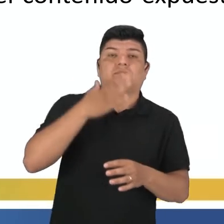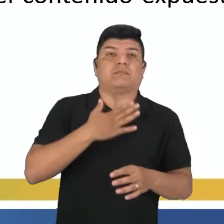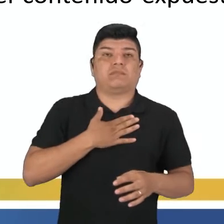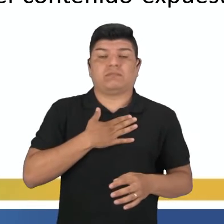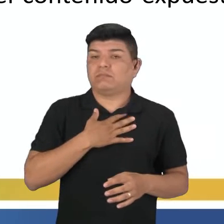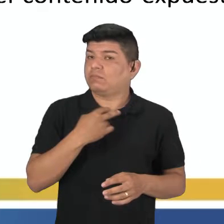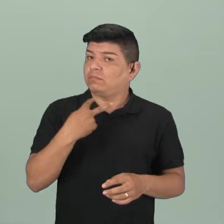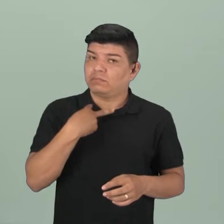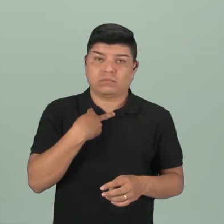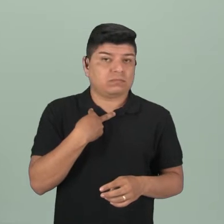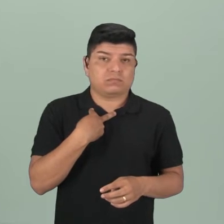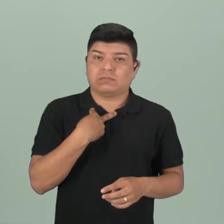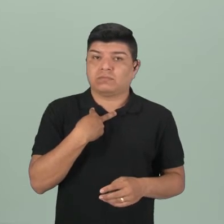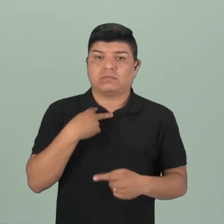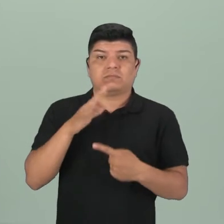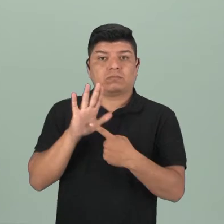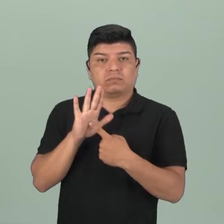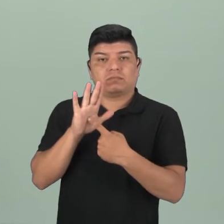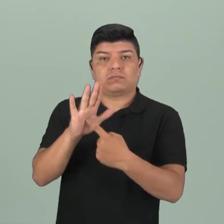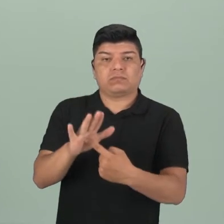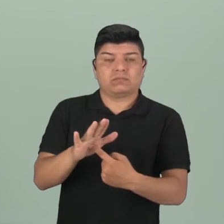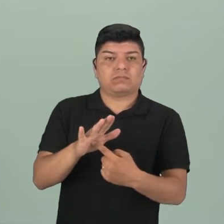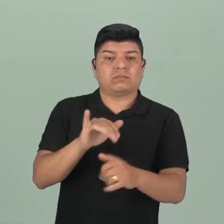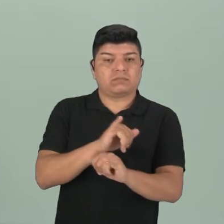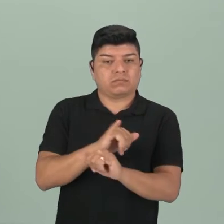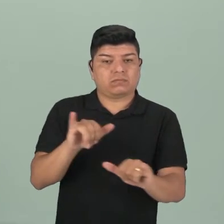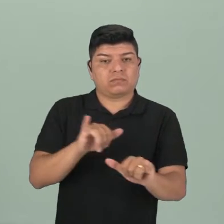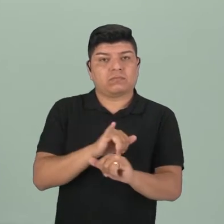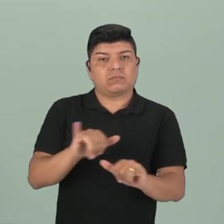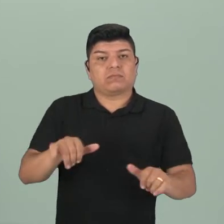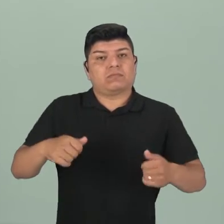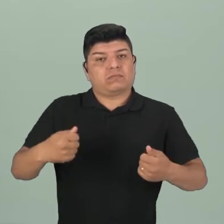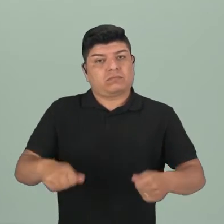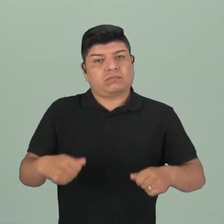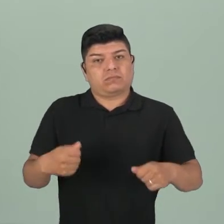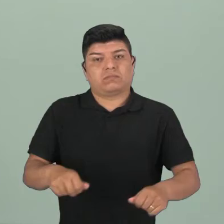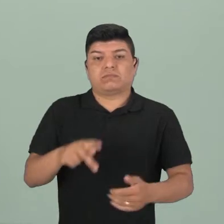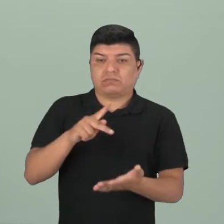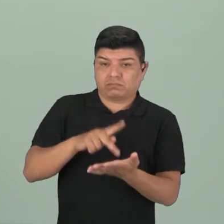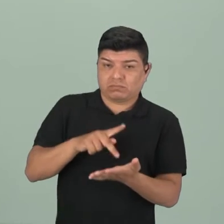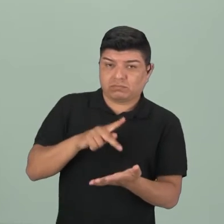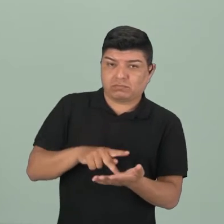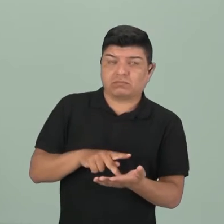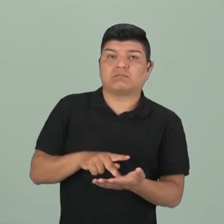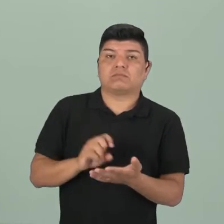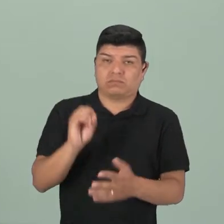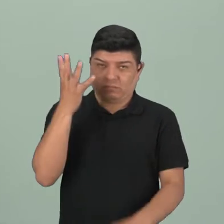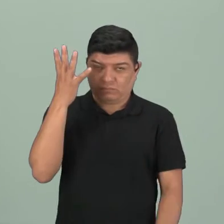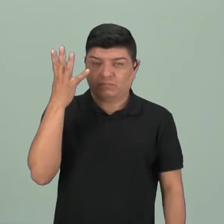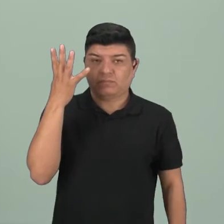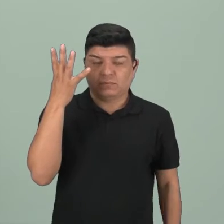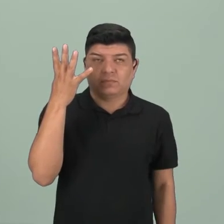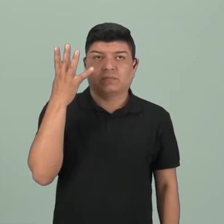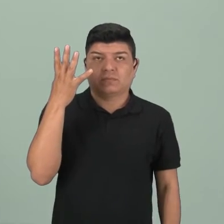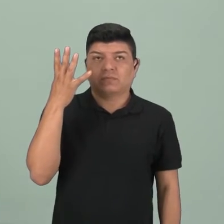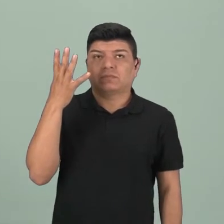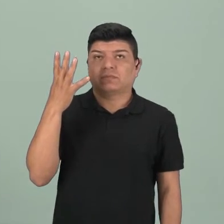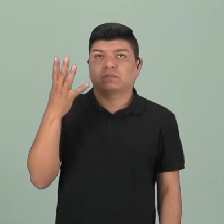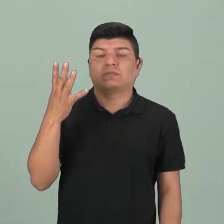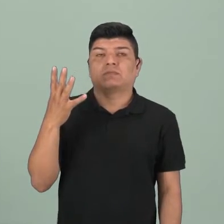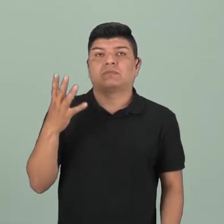tá? Quando eu vou expor uma informação, eu preciso de algo concreto, que realmente aconteceu,